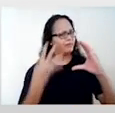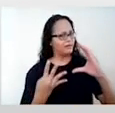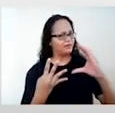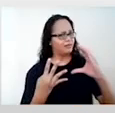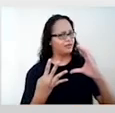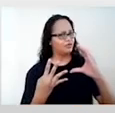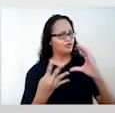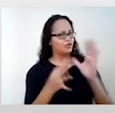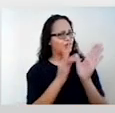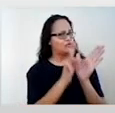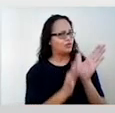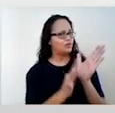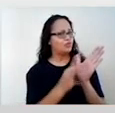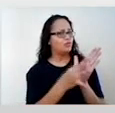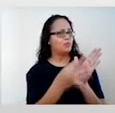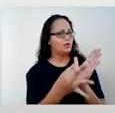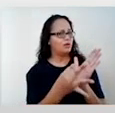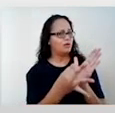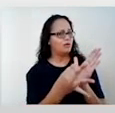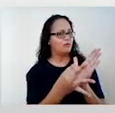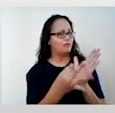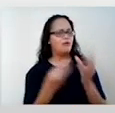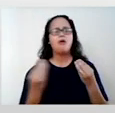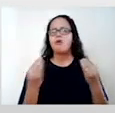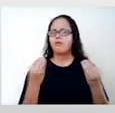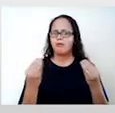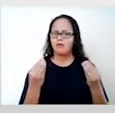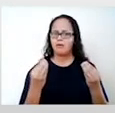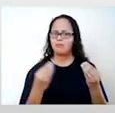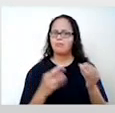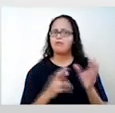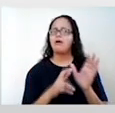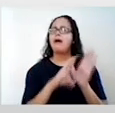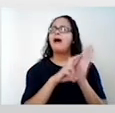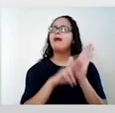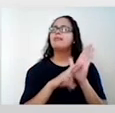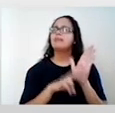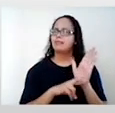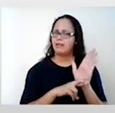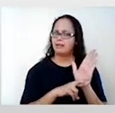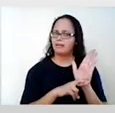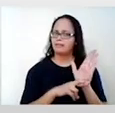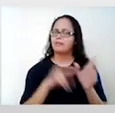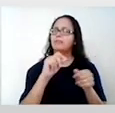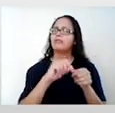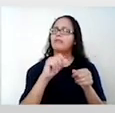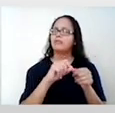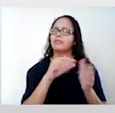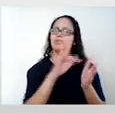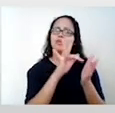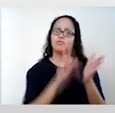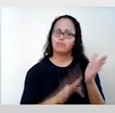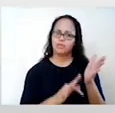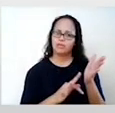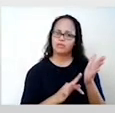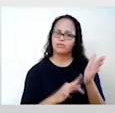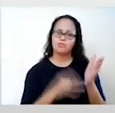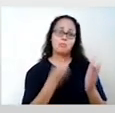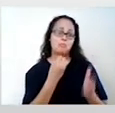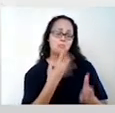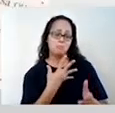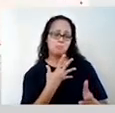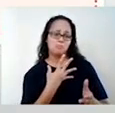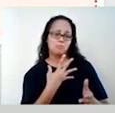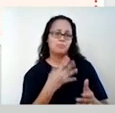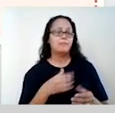de opinião? Vocês já pensaram como que eu tenho que seguir, quais regras para conseguir produzir um texto de opinião de qualidade,